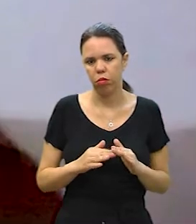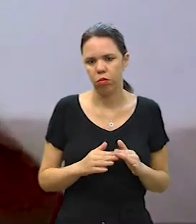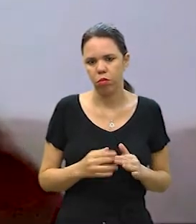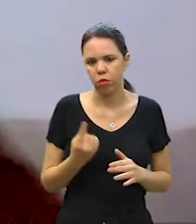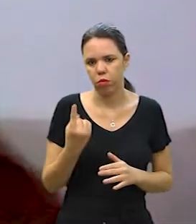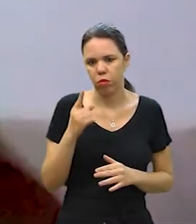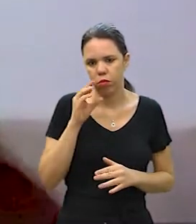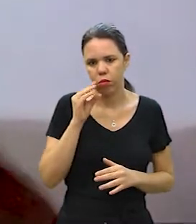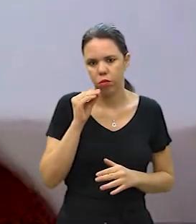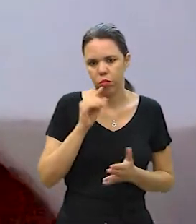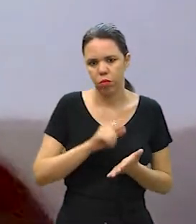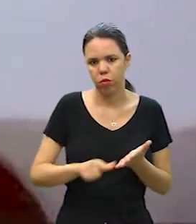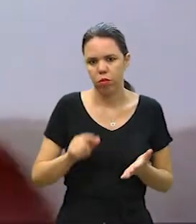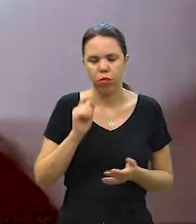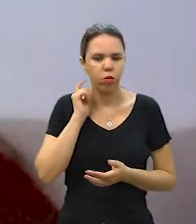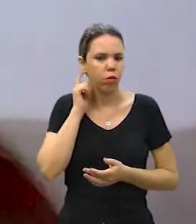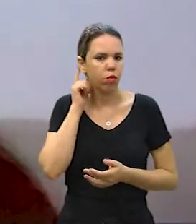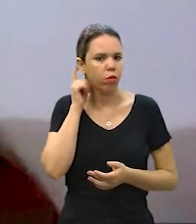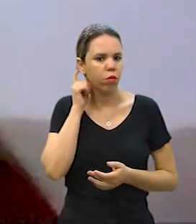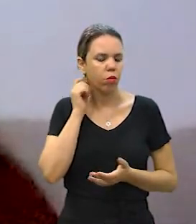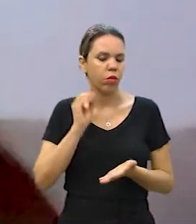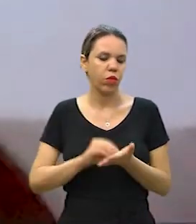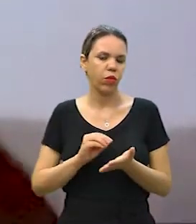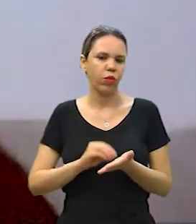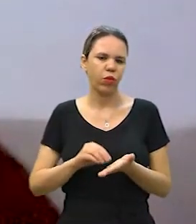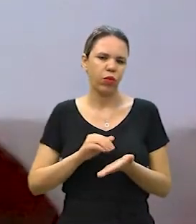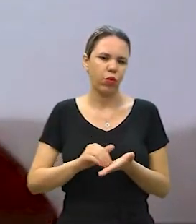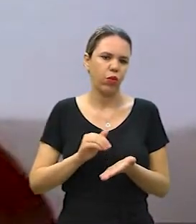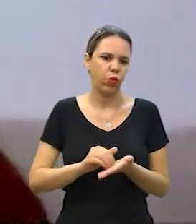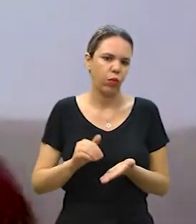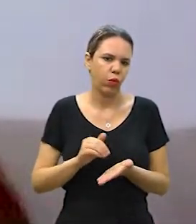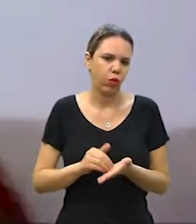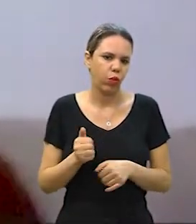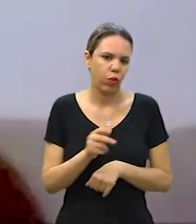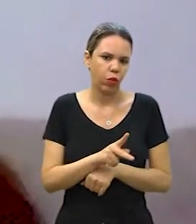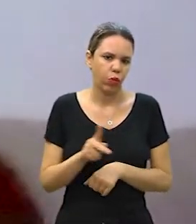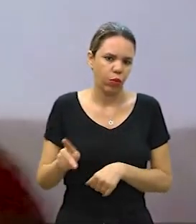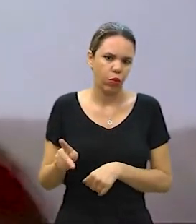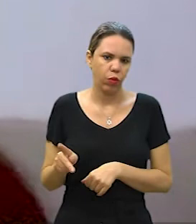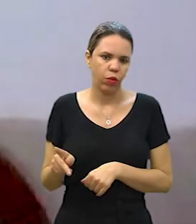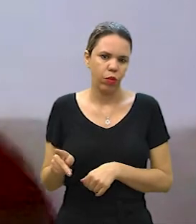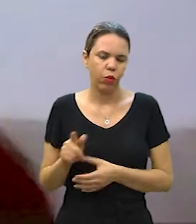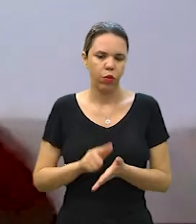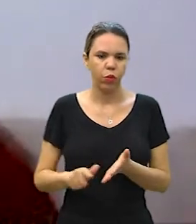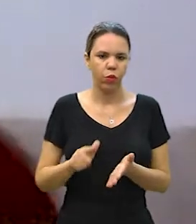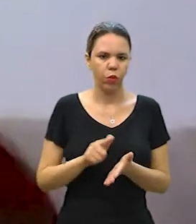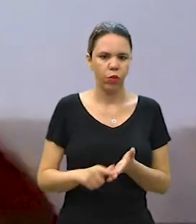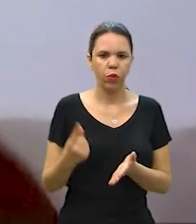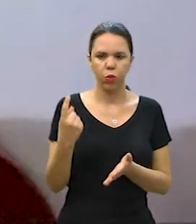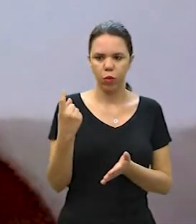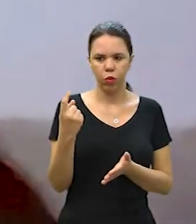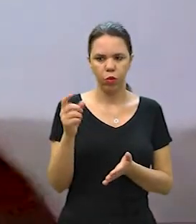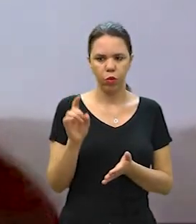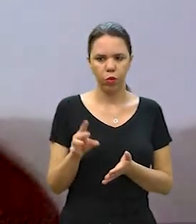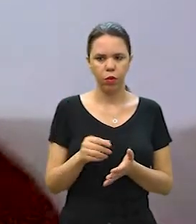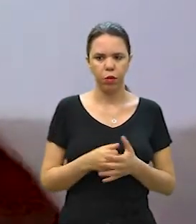uma funcionária da limpeza. Então, se faltava na secretaria, né, se faltava professor e professora, da limpeza, uma